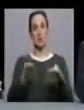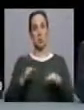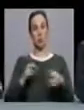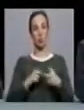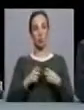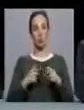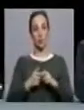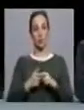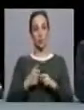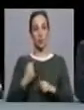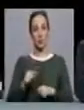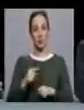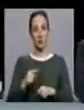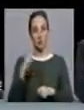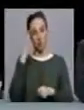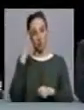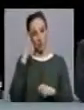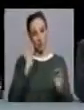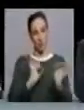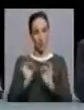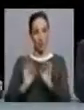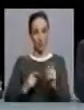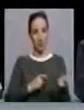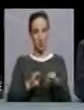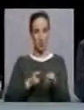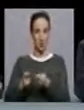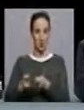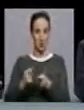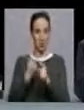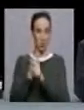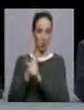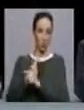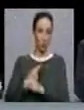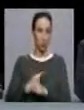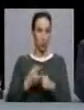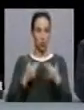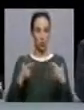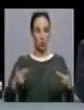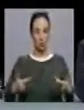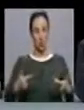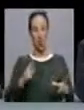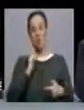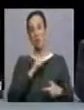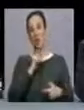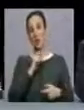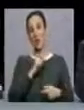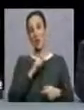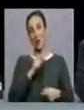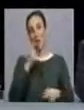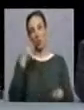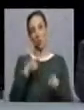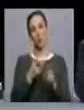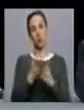tem uma capacidade de planear de organizar uma série de tarefas que permitem chegar mais facilmente ao sucesso